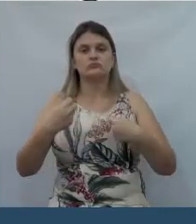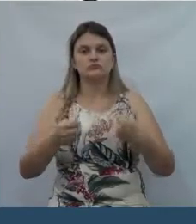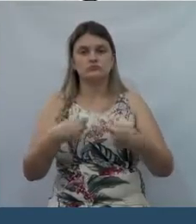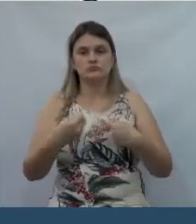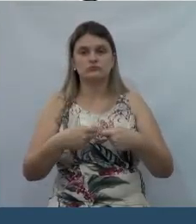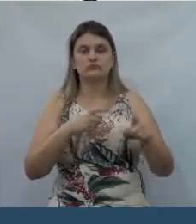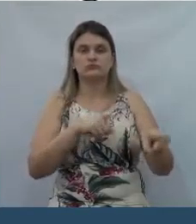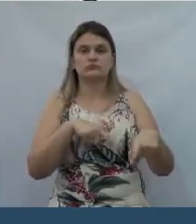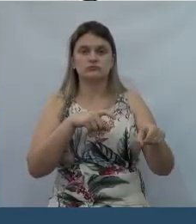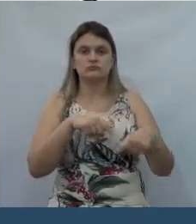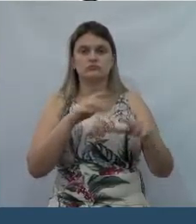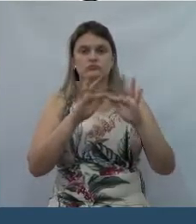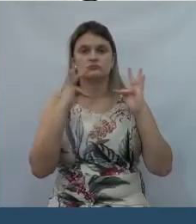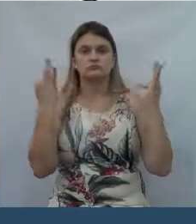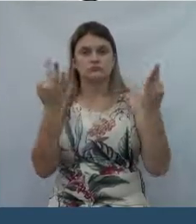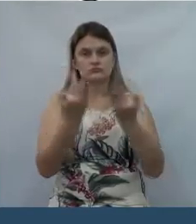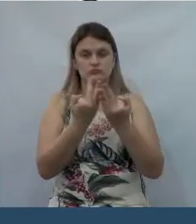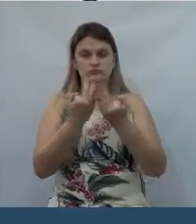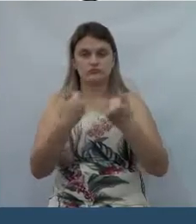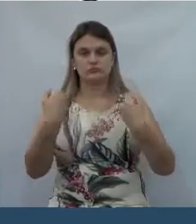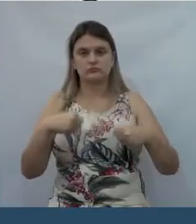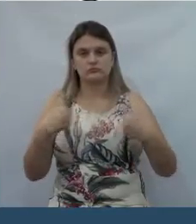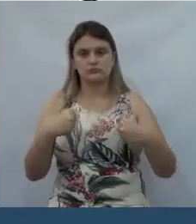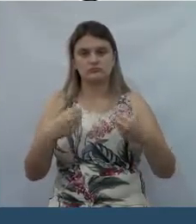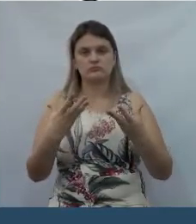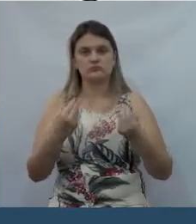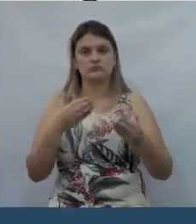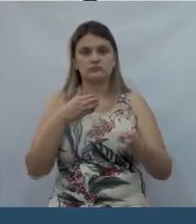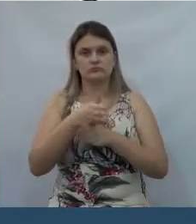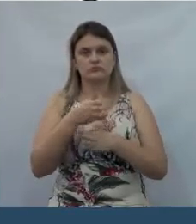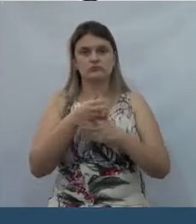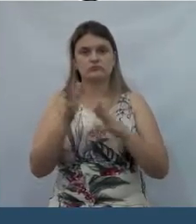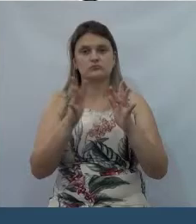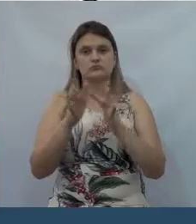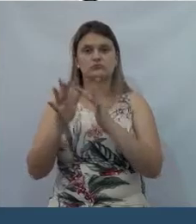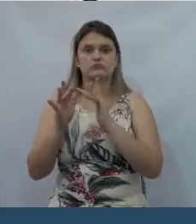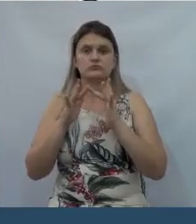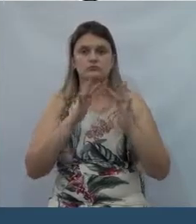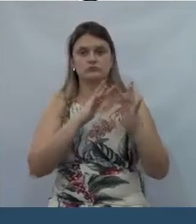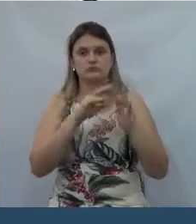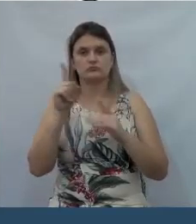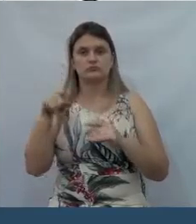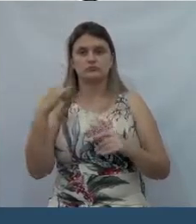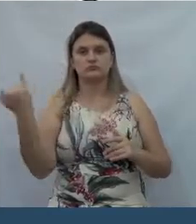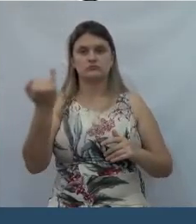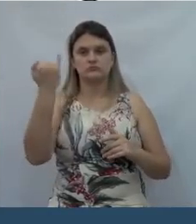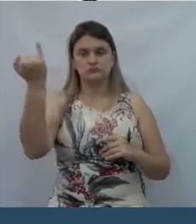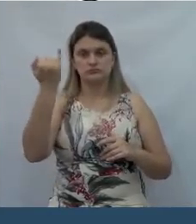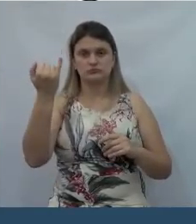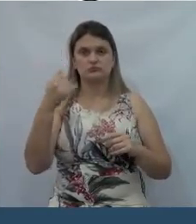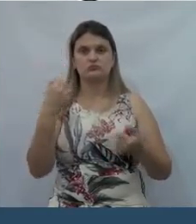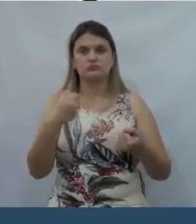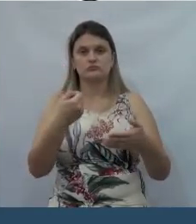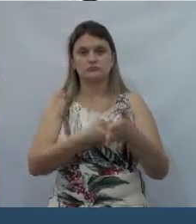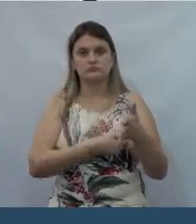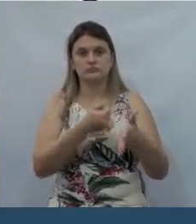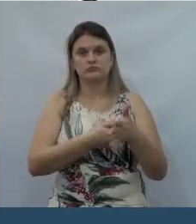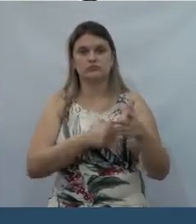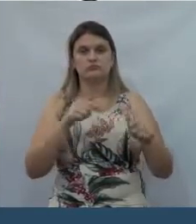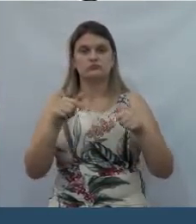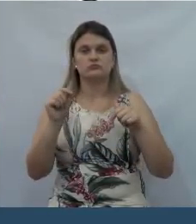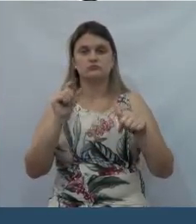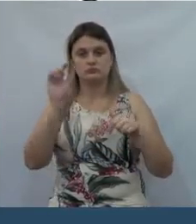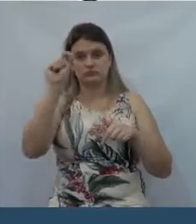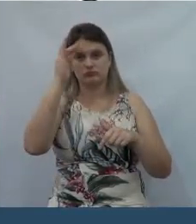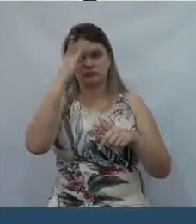a agricultura familiar, e precisa muito desse atendimento aí. É importante essa dedicação do secretário e